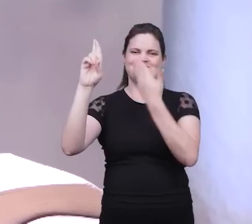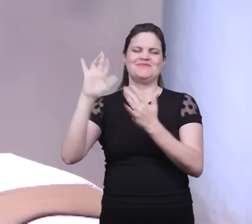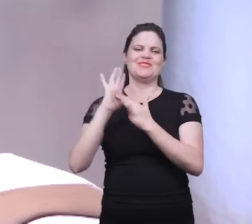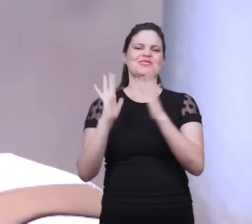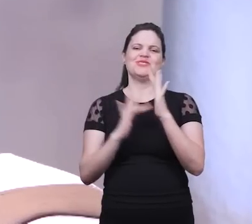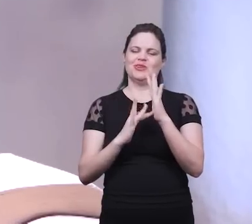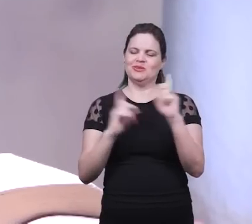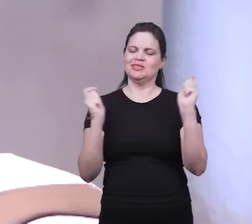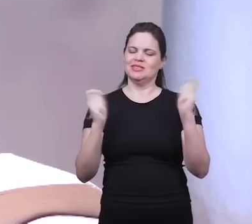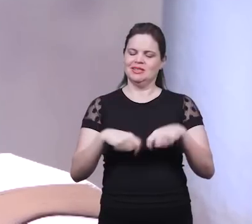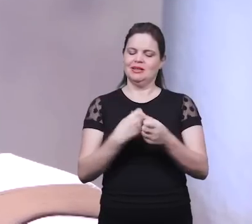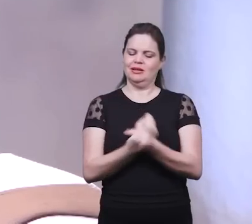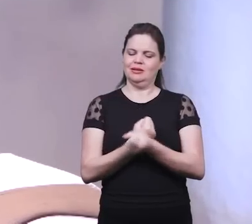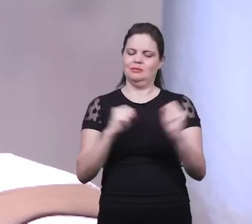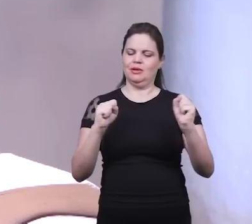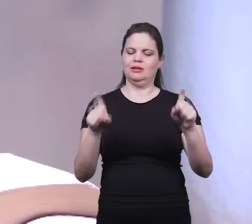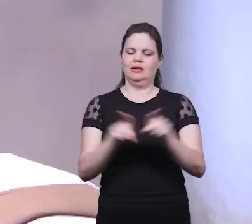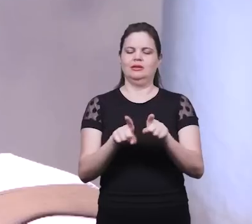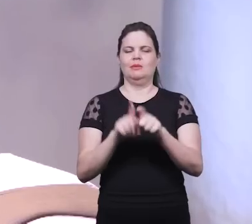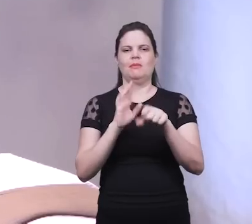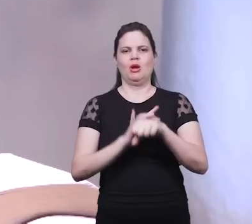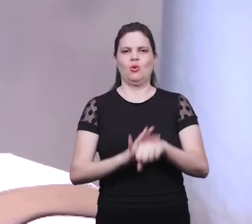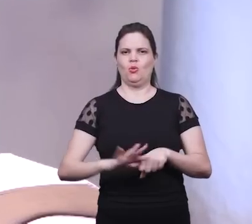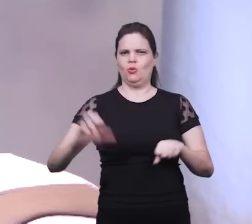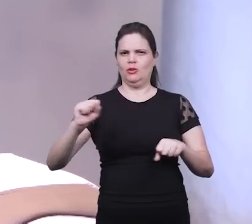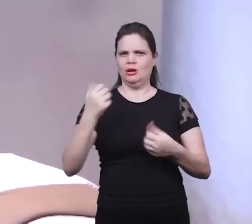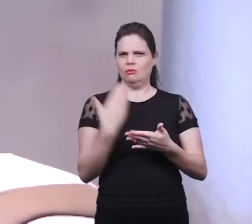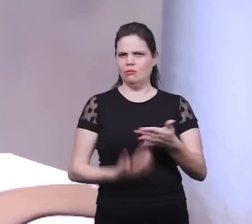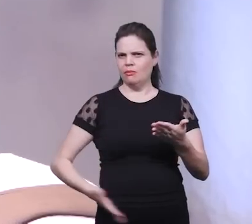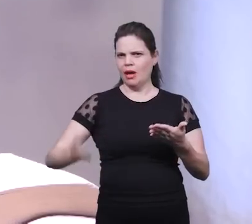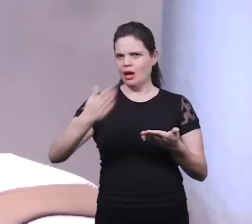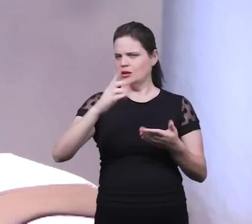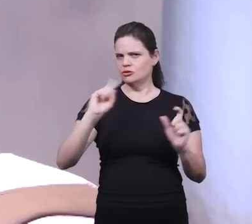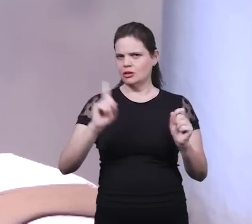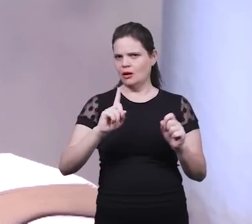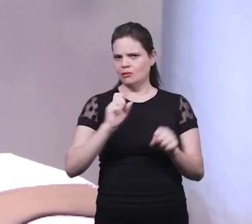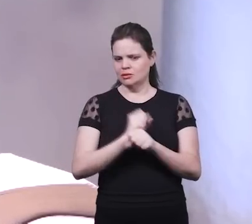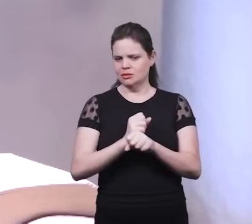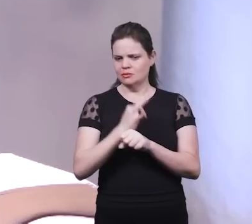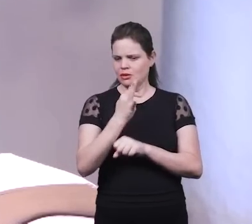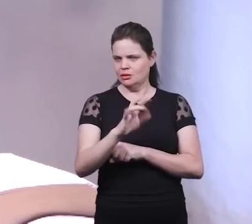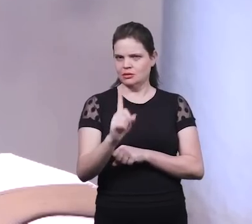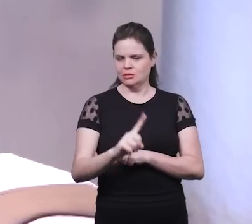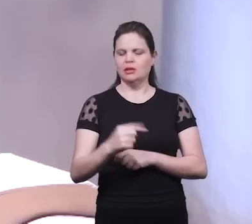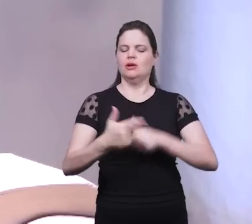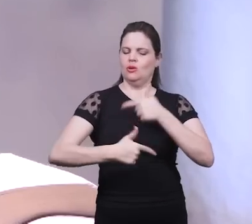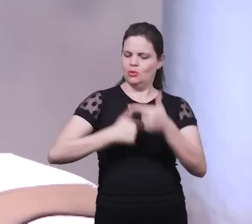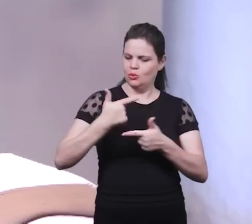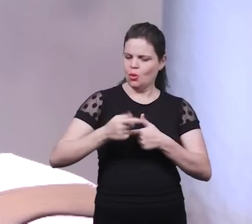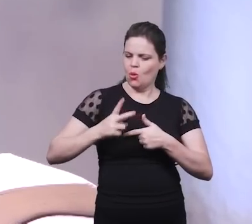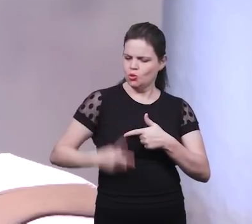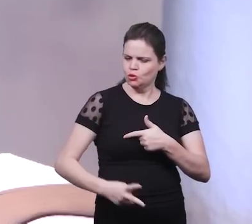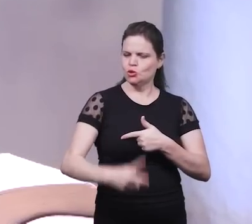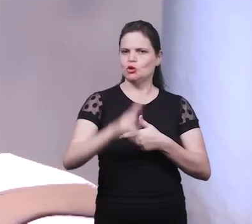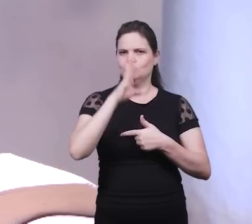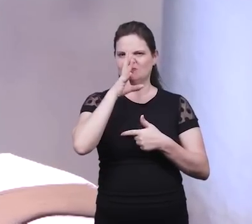né? Não perca as esperanças não, viu? Lute, que Jesus tem uma bênção para a sua